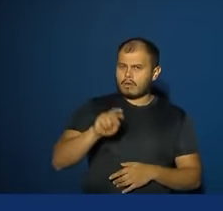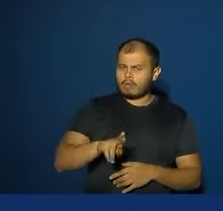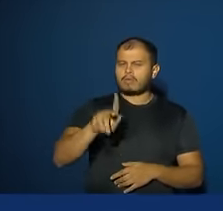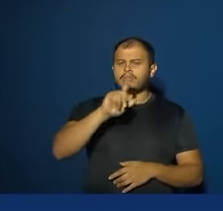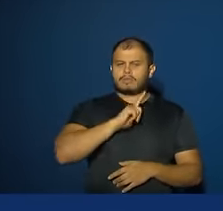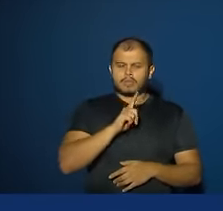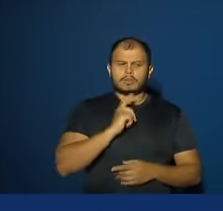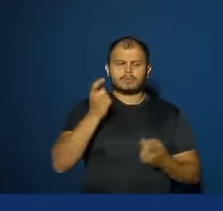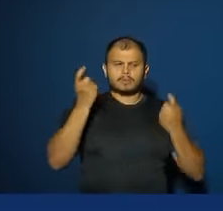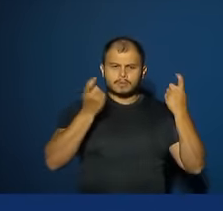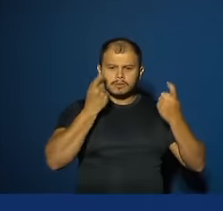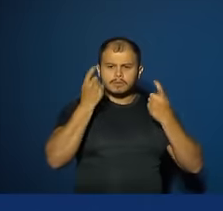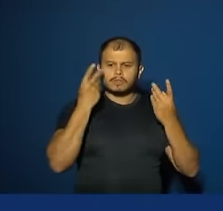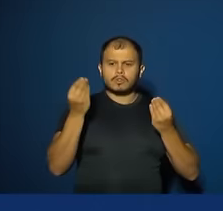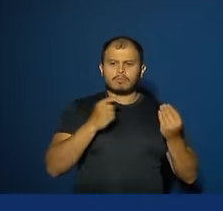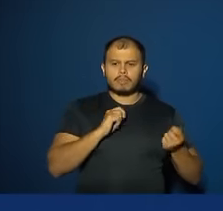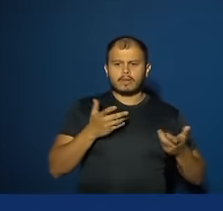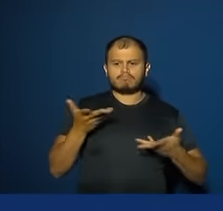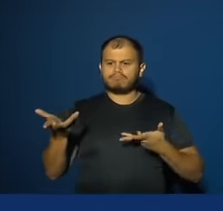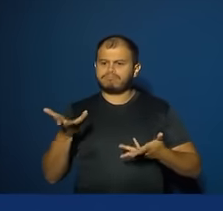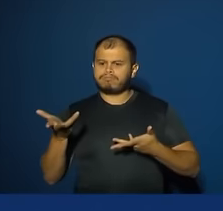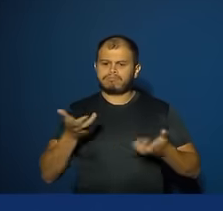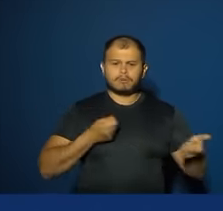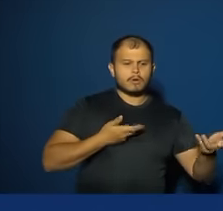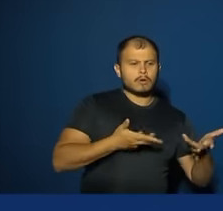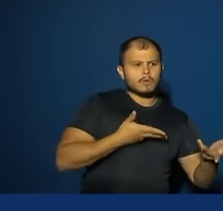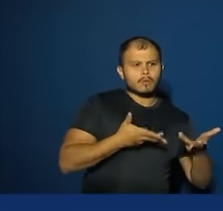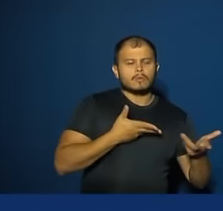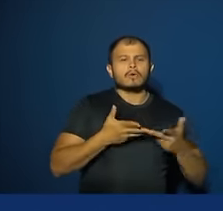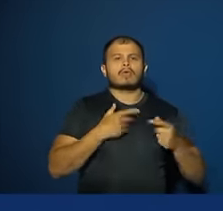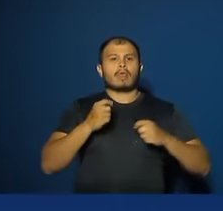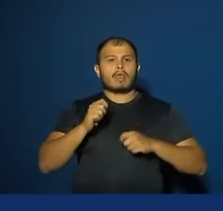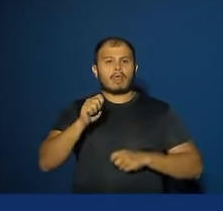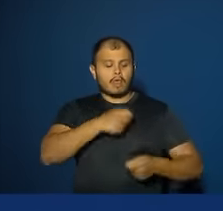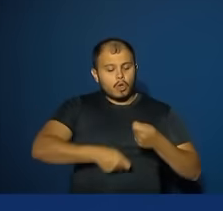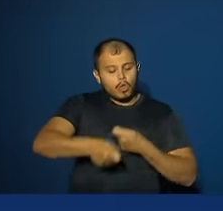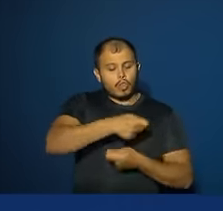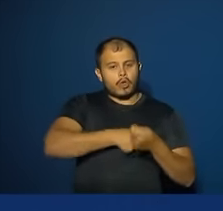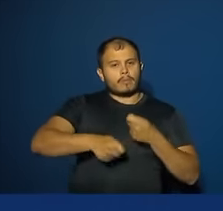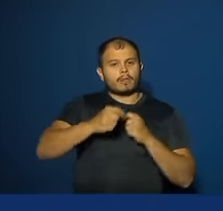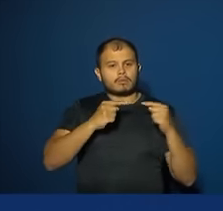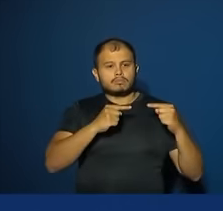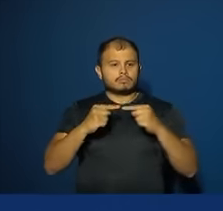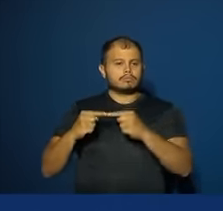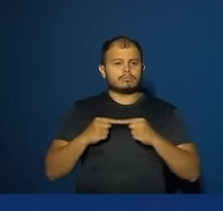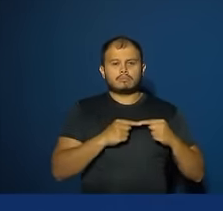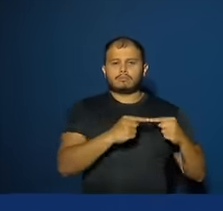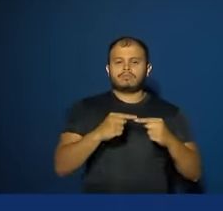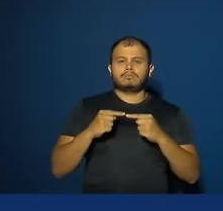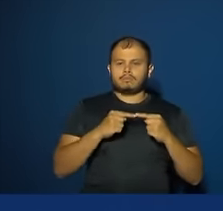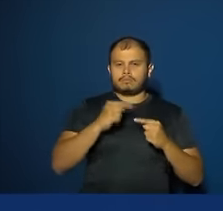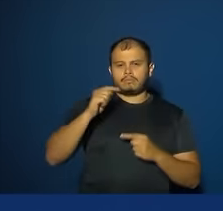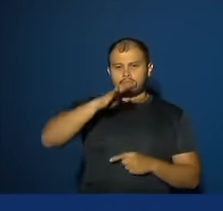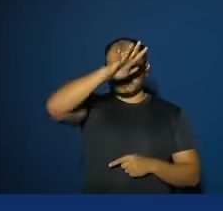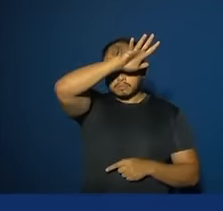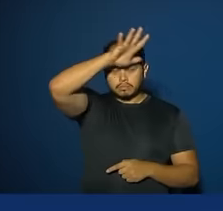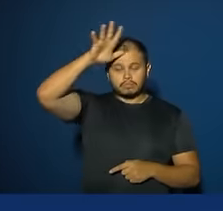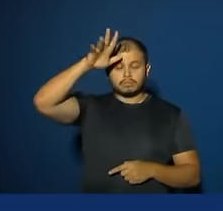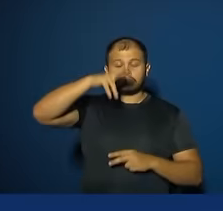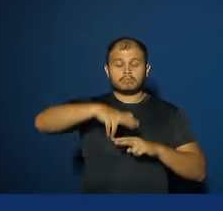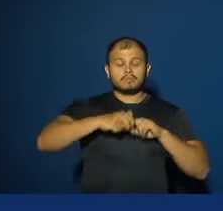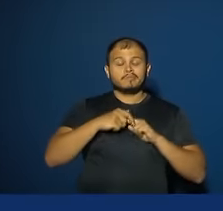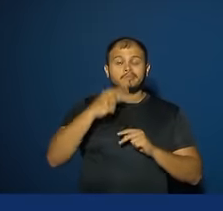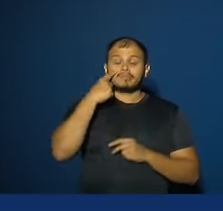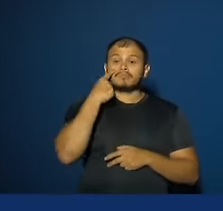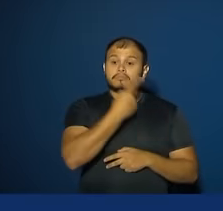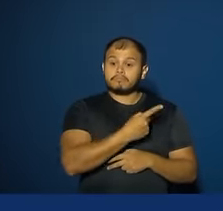dinâmica positiva eh Econômica paraa Amazônia que esteja em linha com esses objetivos então eu vejo